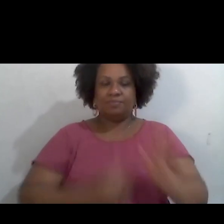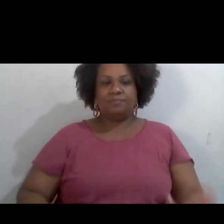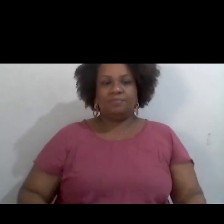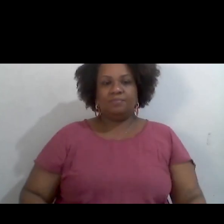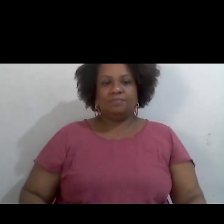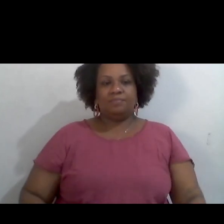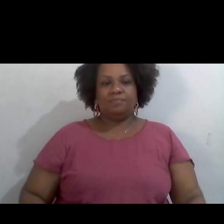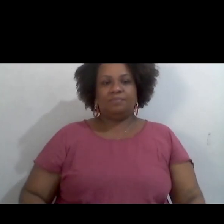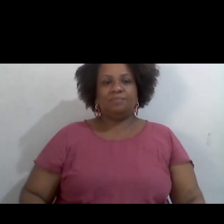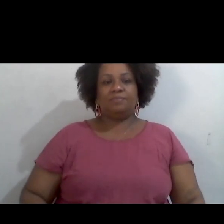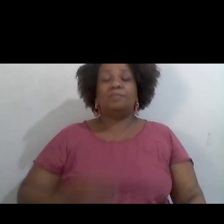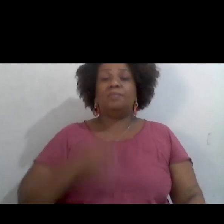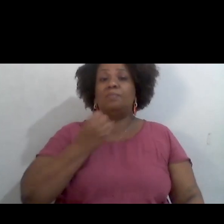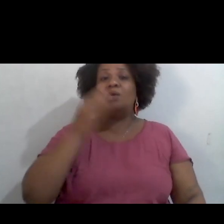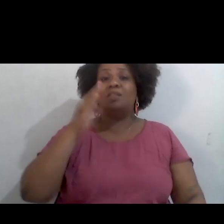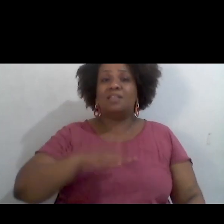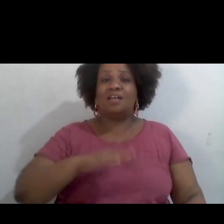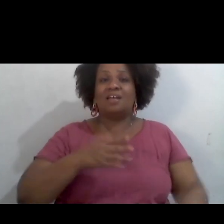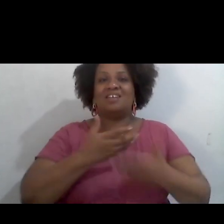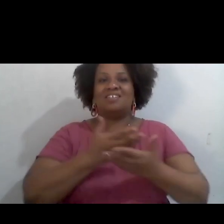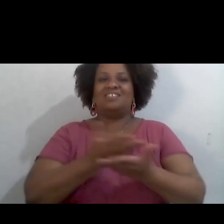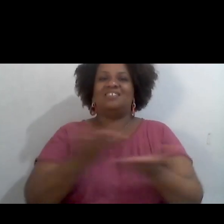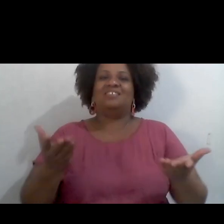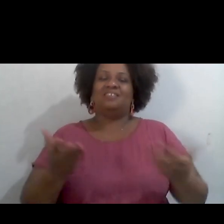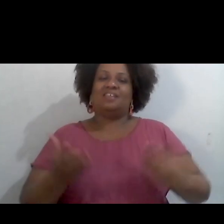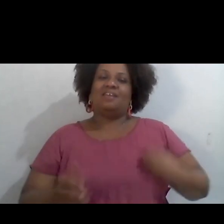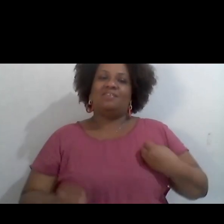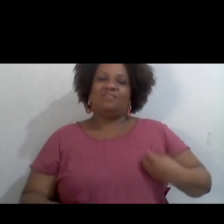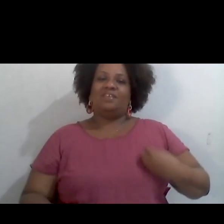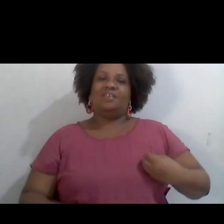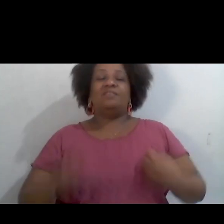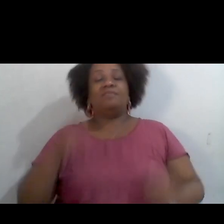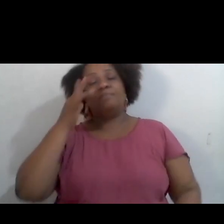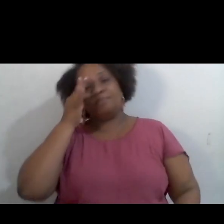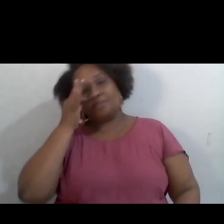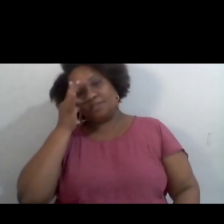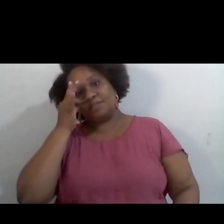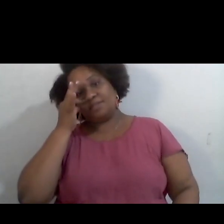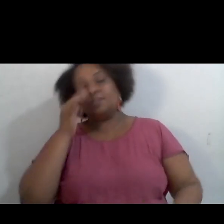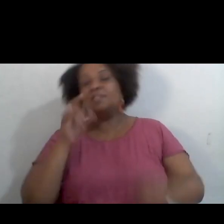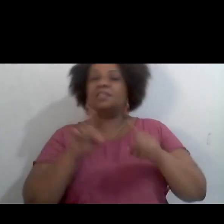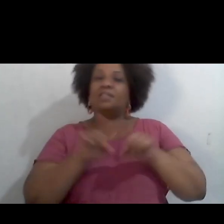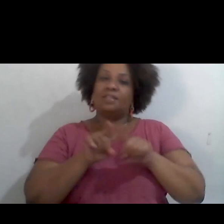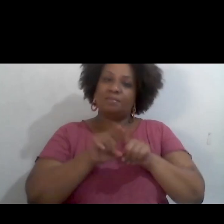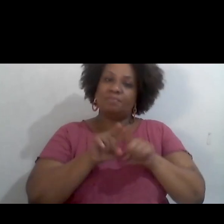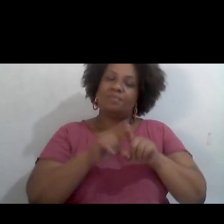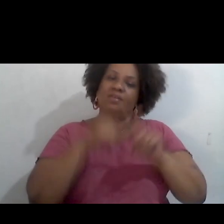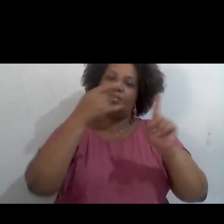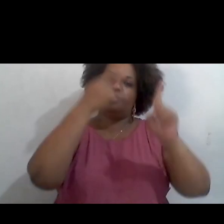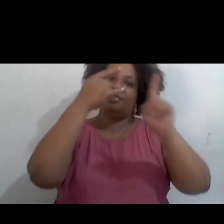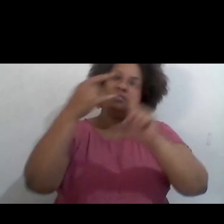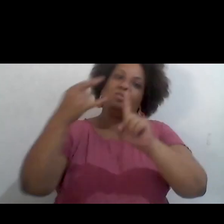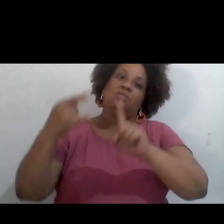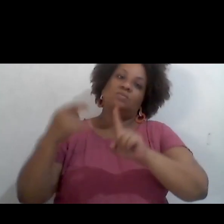Obrigado, Pete. Boa tarde a todas as pessoas presentes aqui, pessoalmente, também na sala de Zoom. Quando